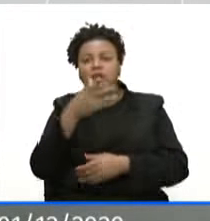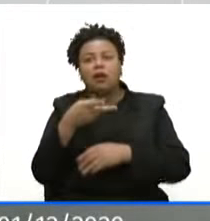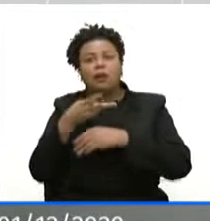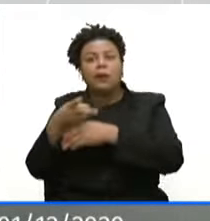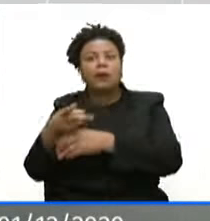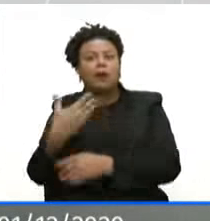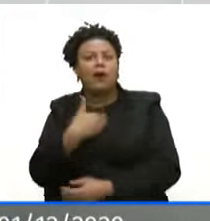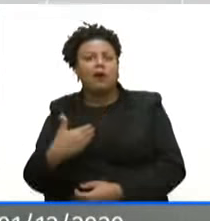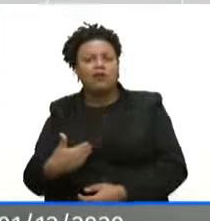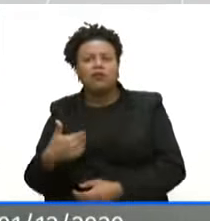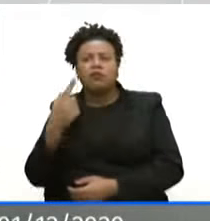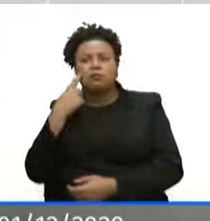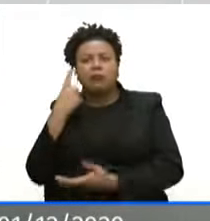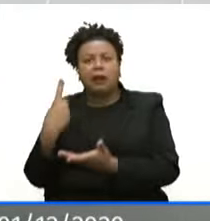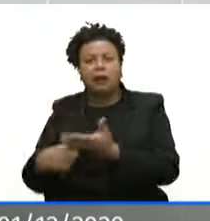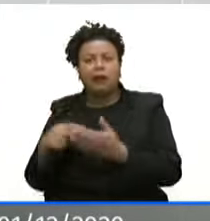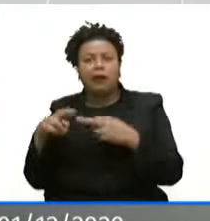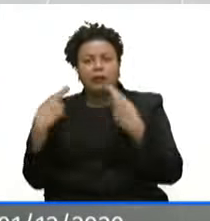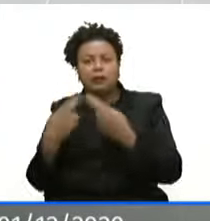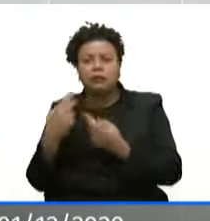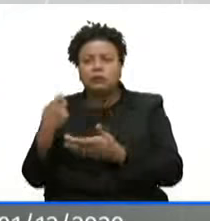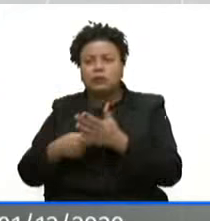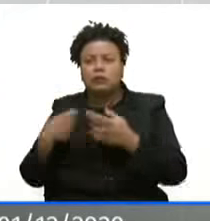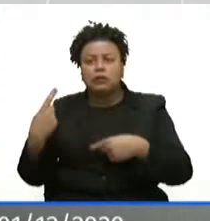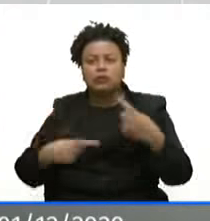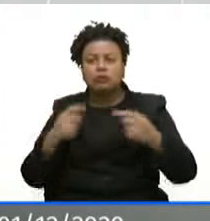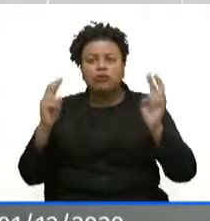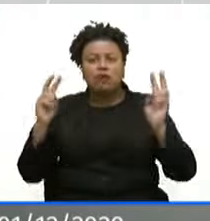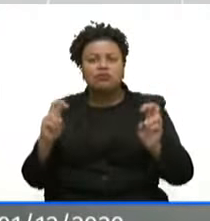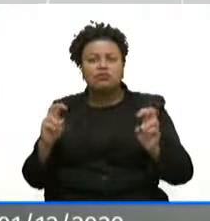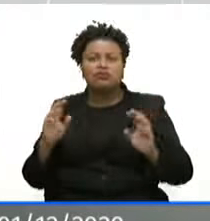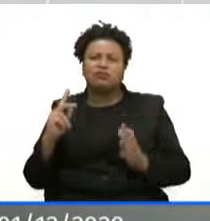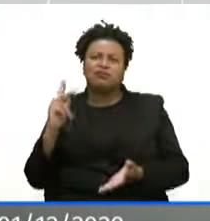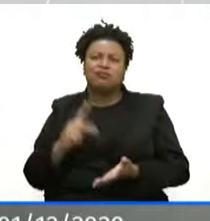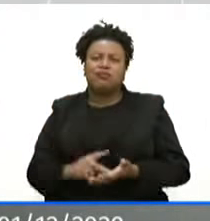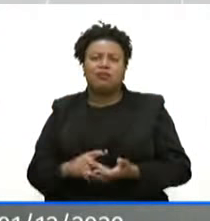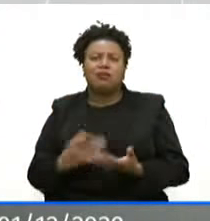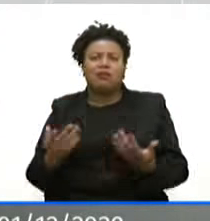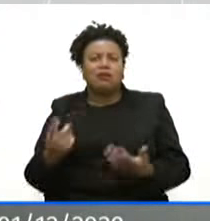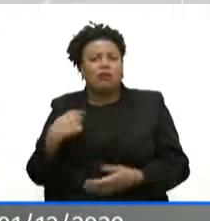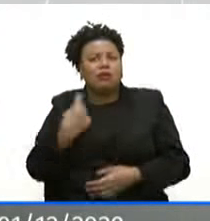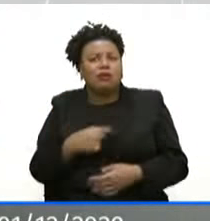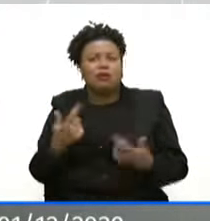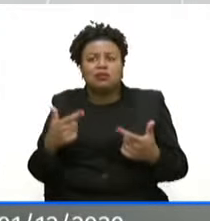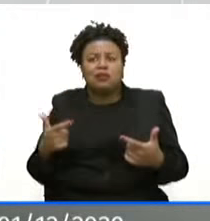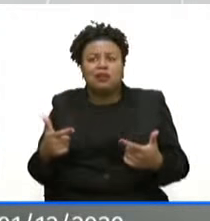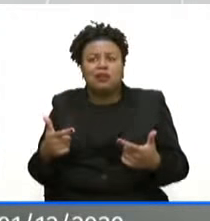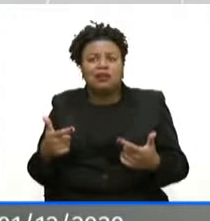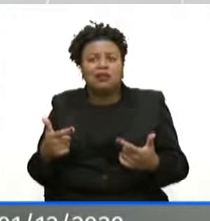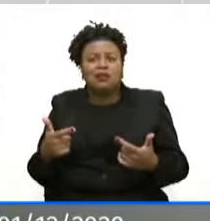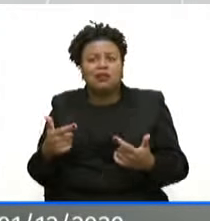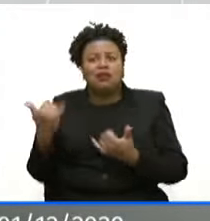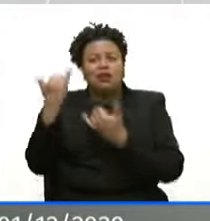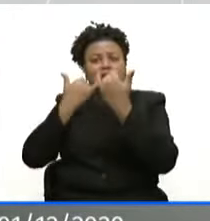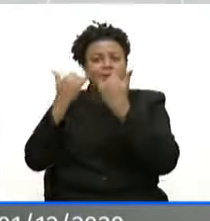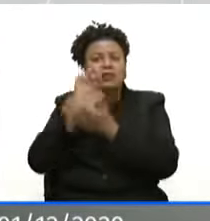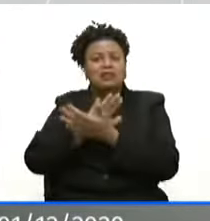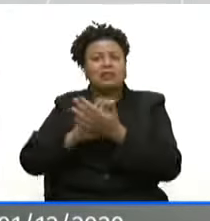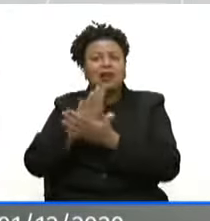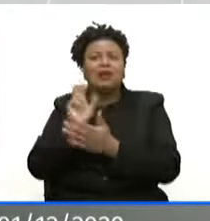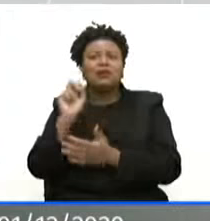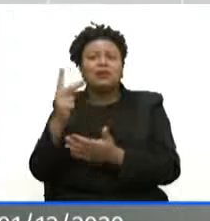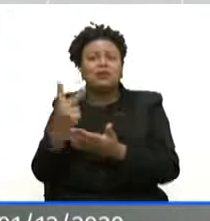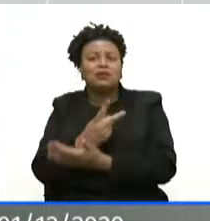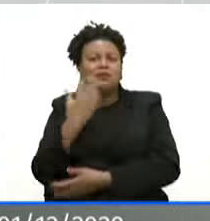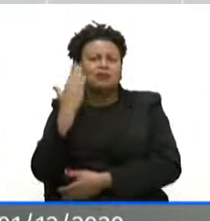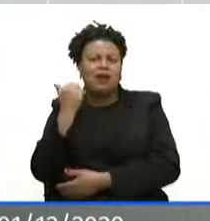o governo, tentar uma reunião, tentar discutir um assunto, realmente a gente não teria nem ficado sabendo o que está